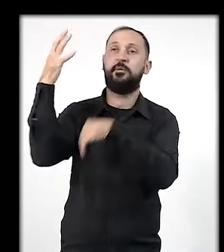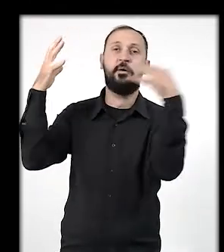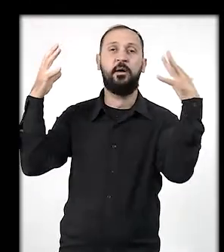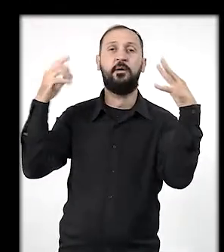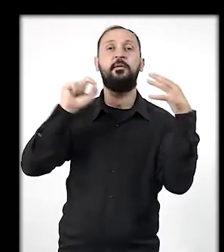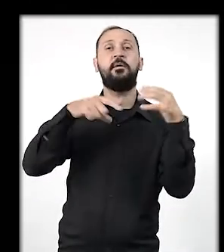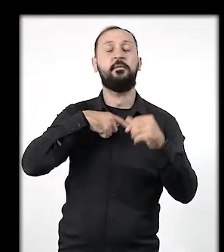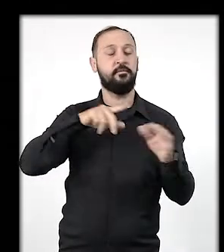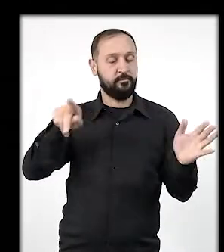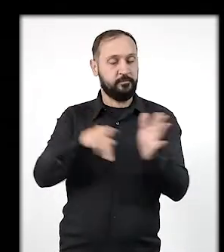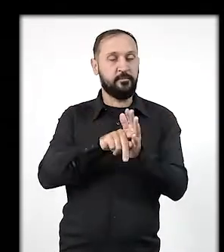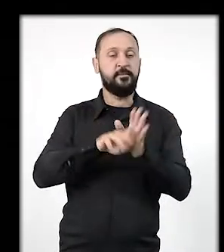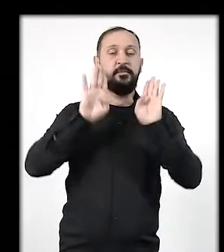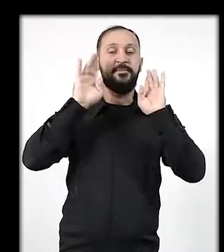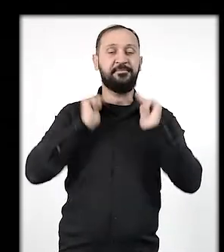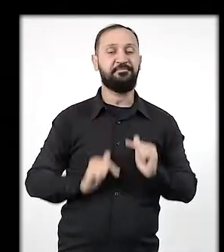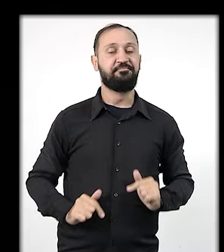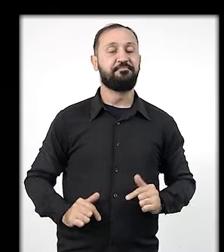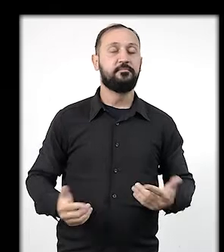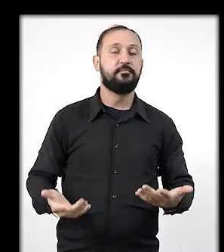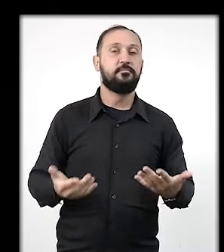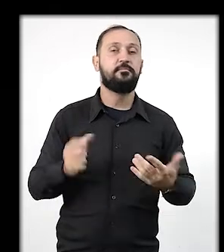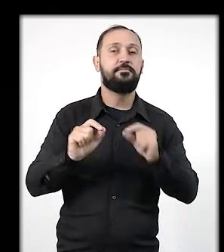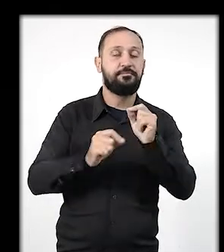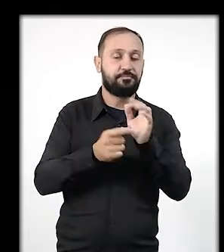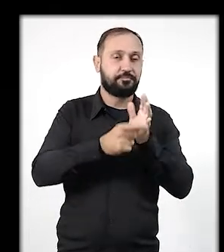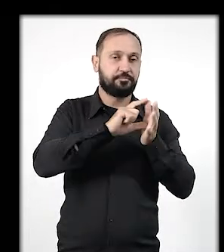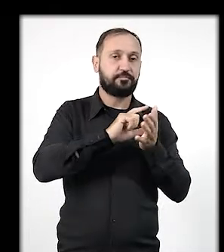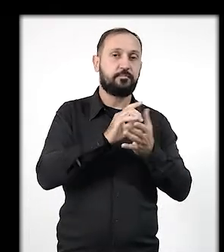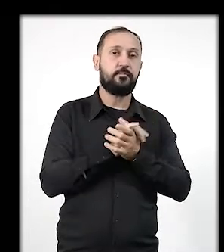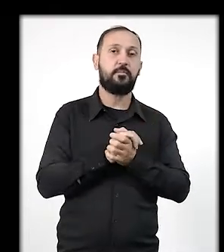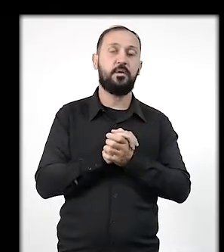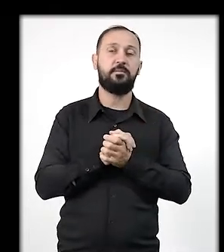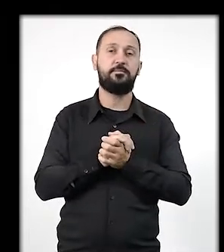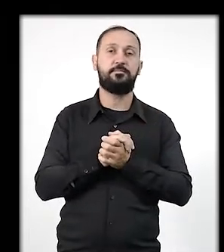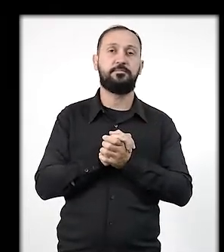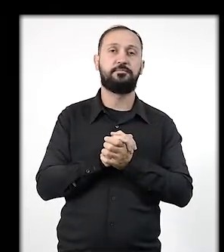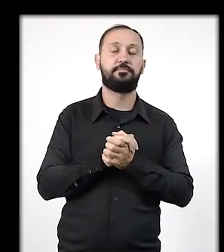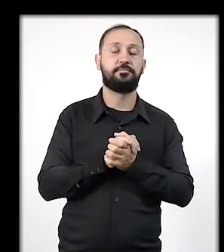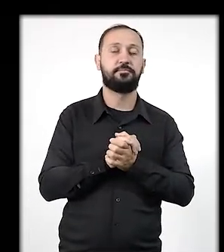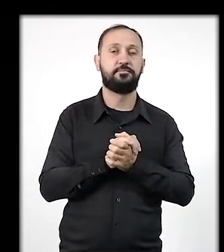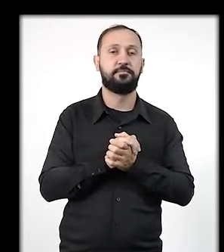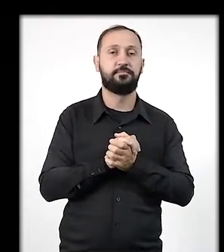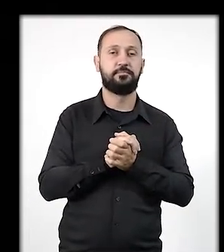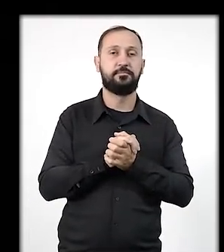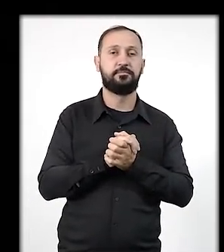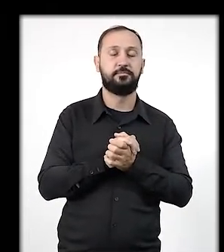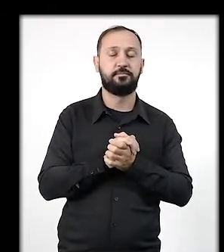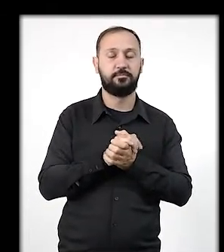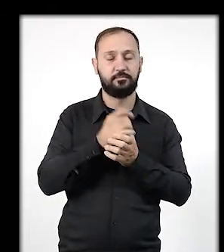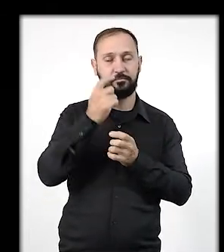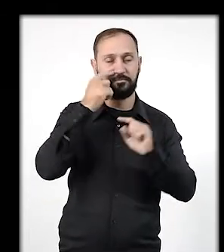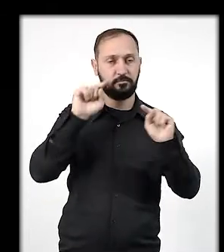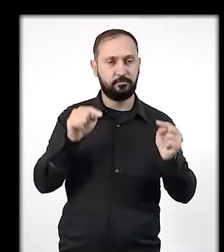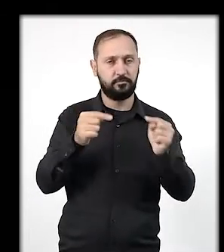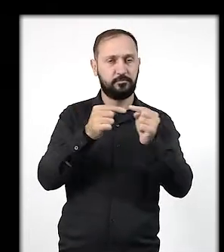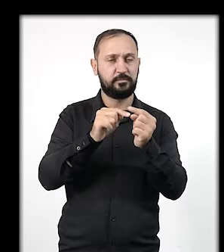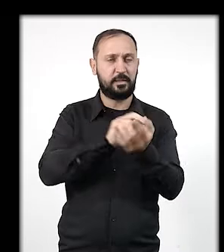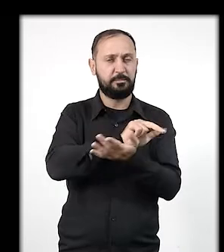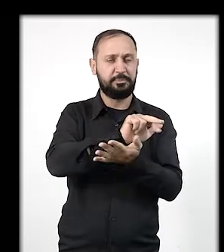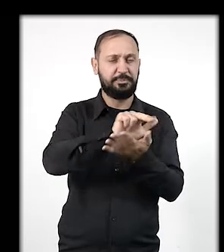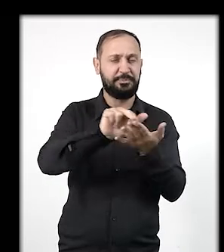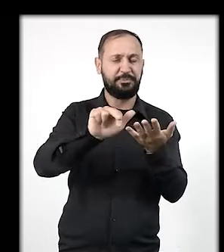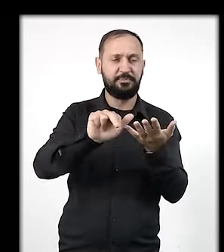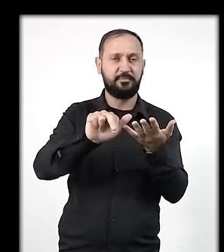com essa variável biológica, né, que é determinada lá no período pré-natal. Então a gente relacionou